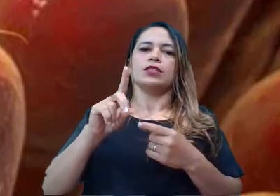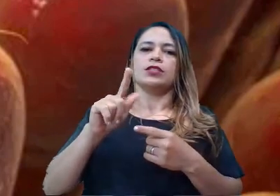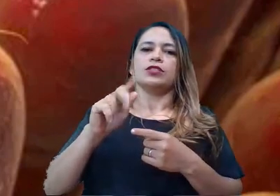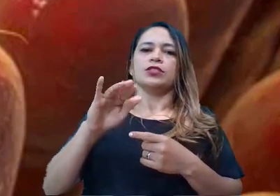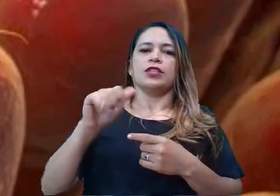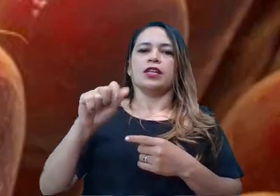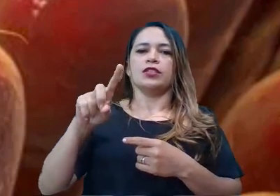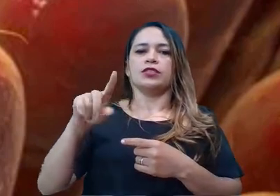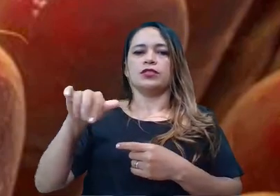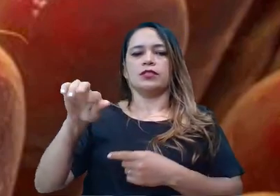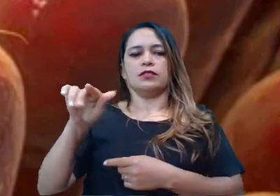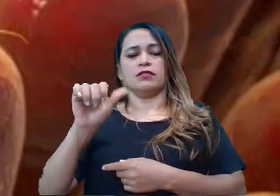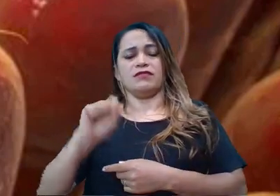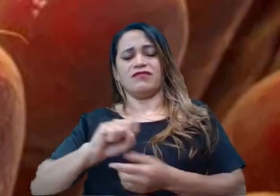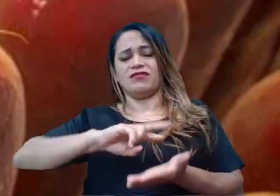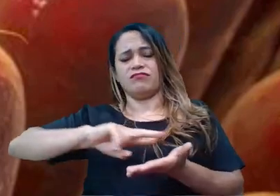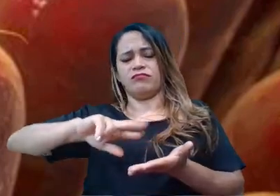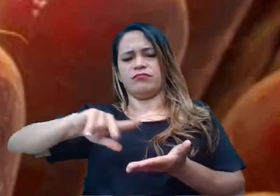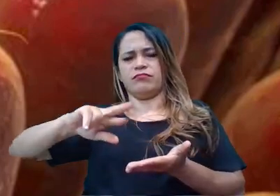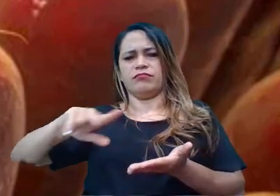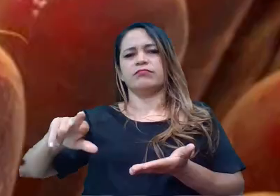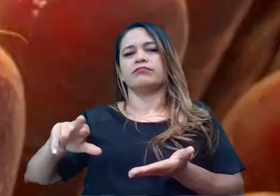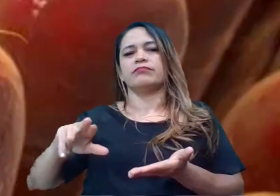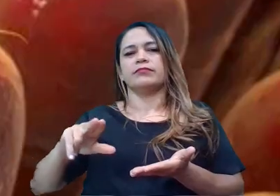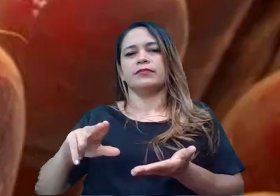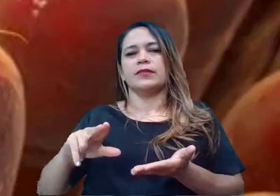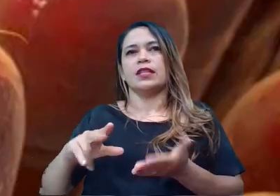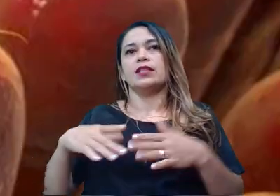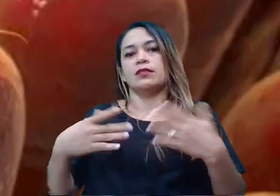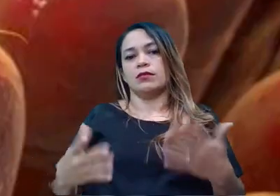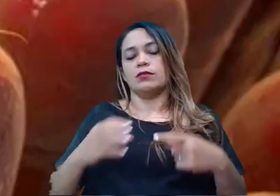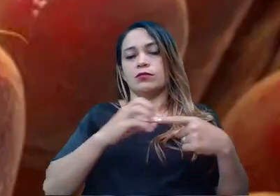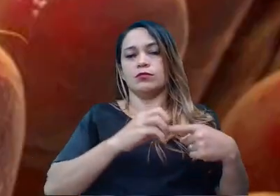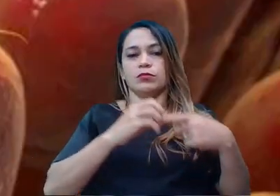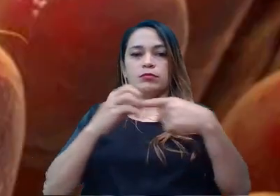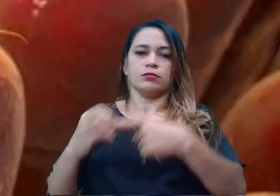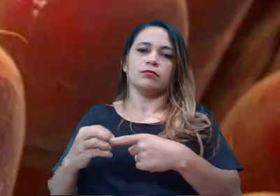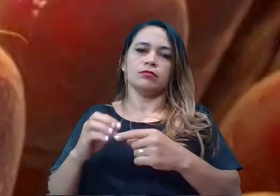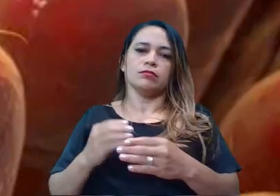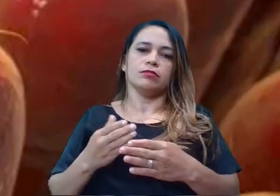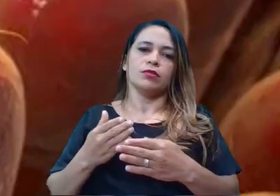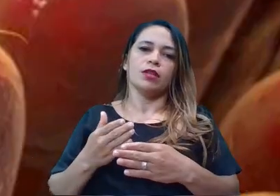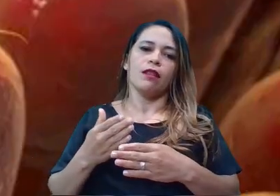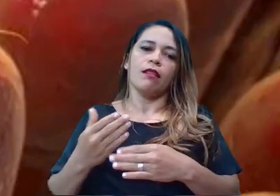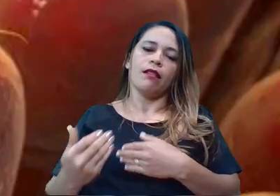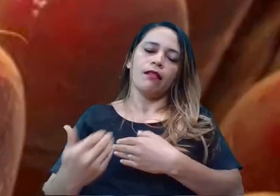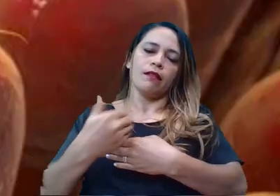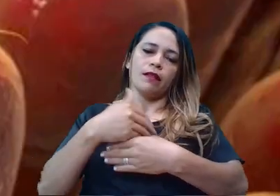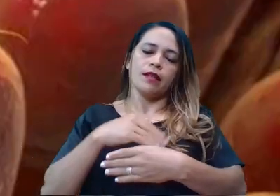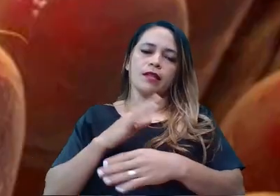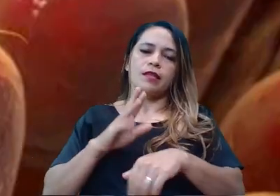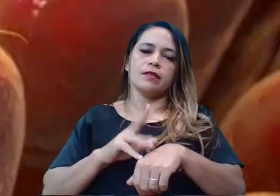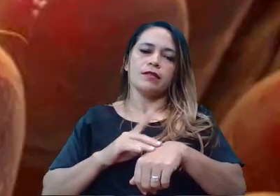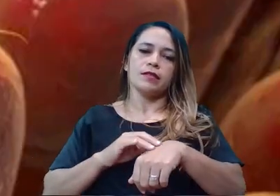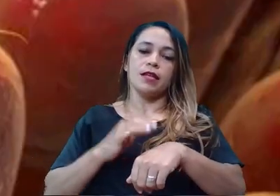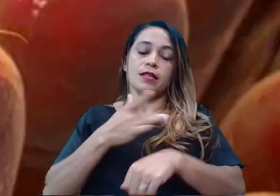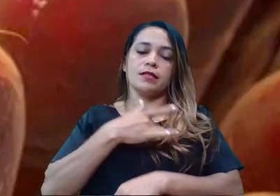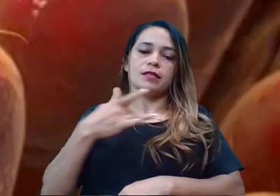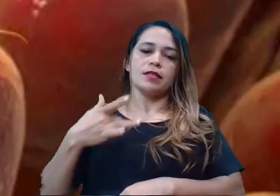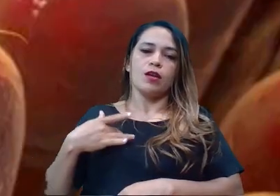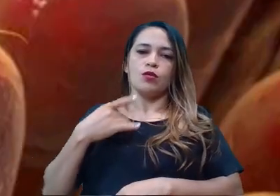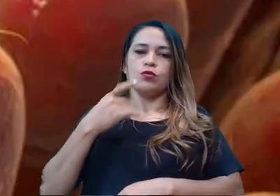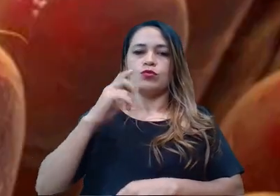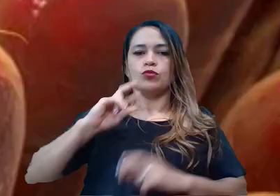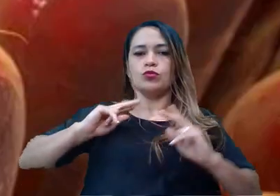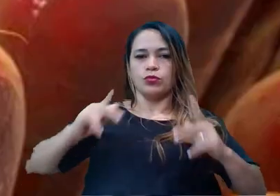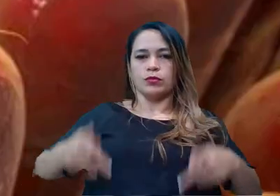e várias outras aí que a gente vai ter, no caso dos protozoários, afetando então a nossa saúde, a saúde humana. Para cada uma delas,